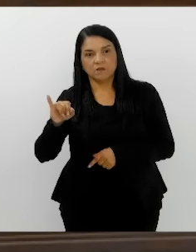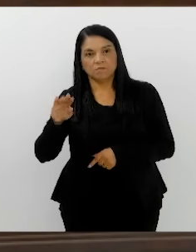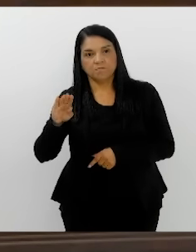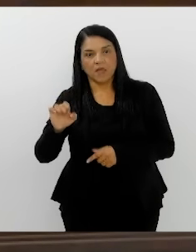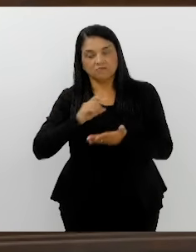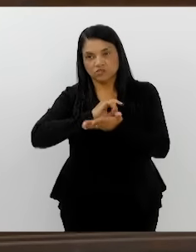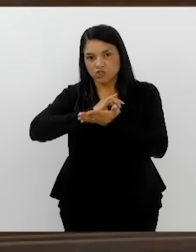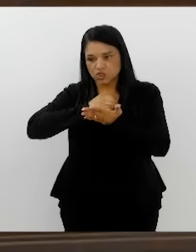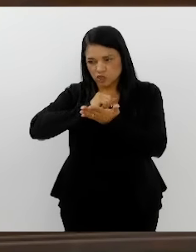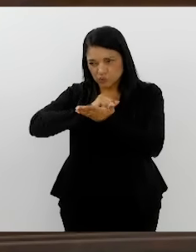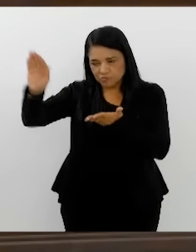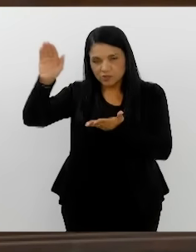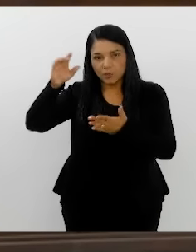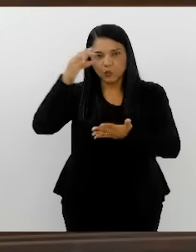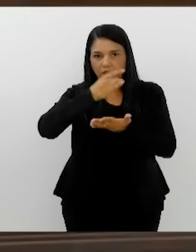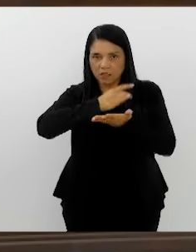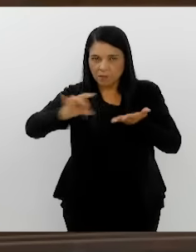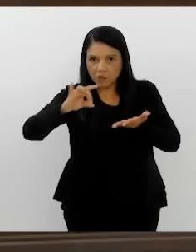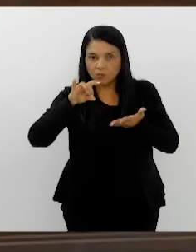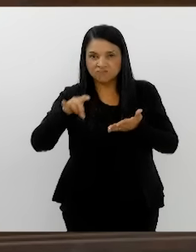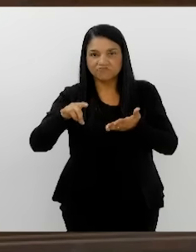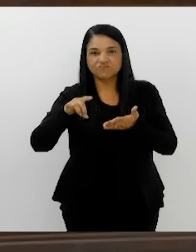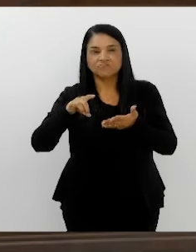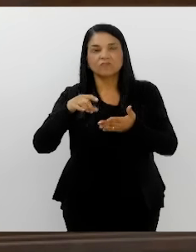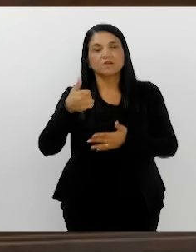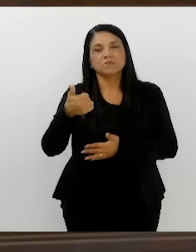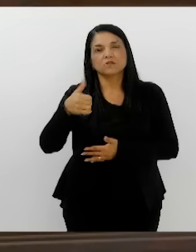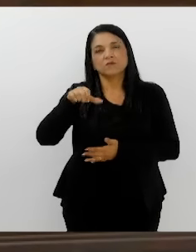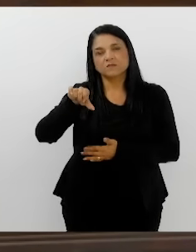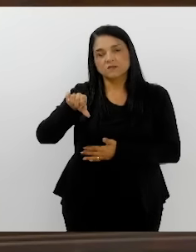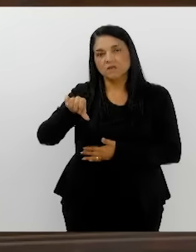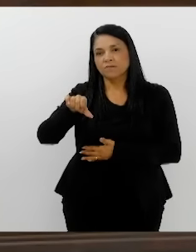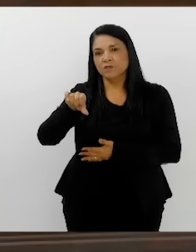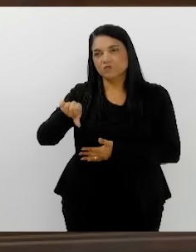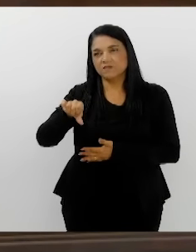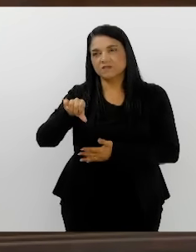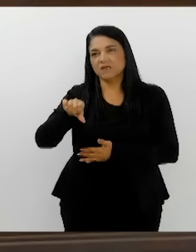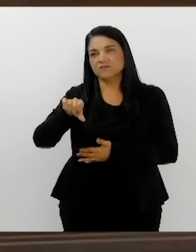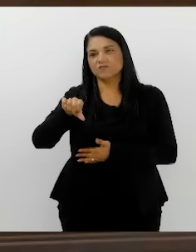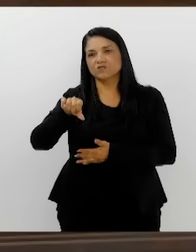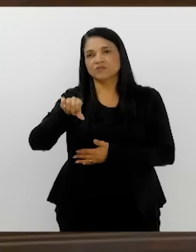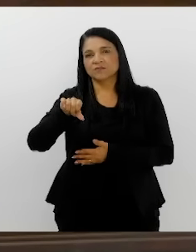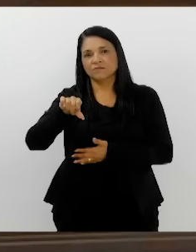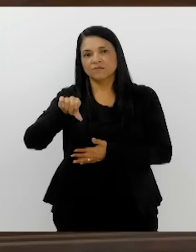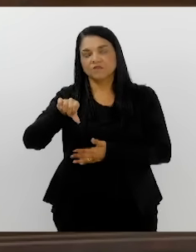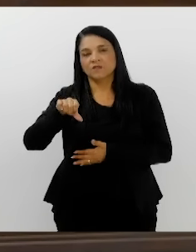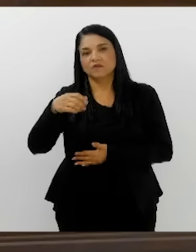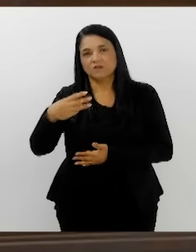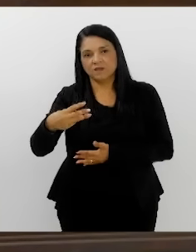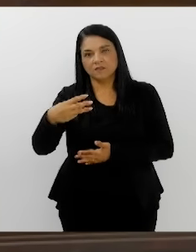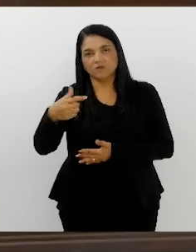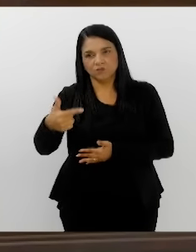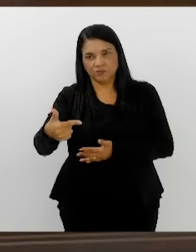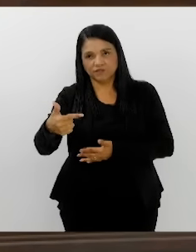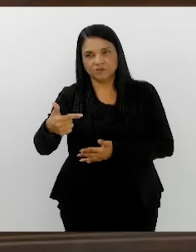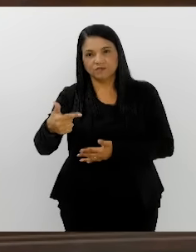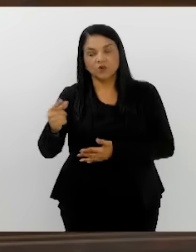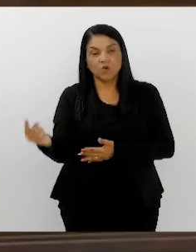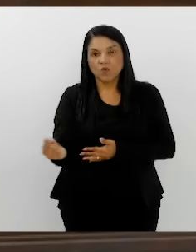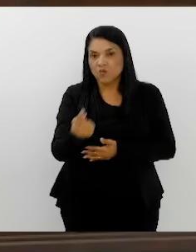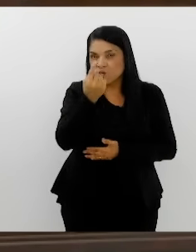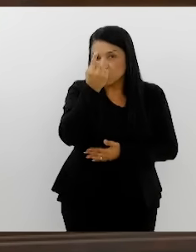1492, ano que a América era conquistada. Vejam o Brasil, deputado Alan. Um dos